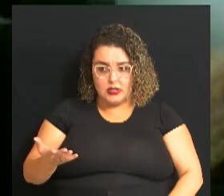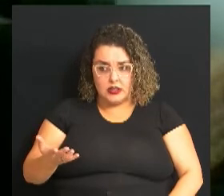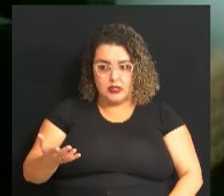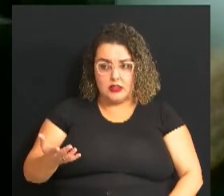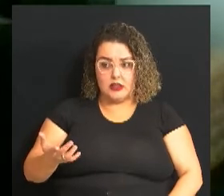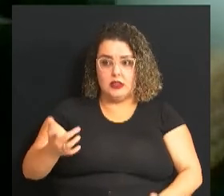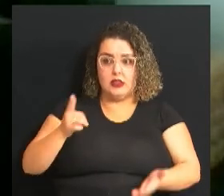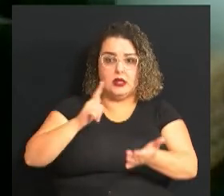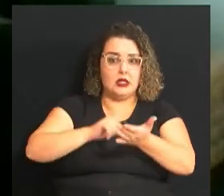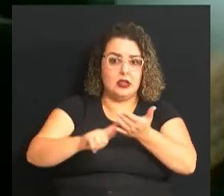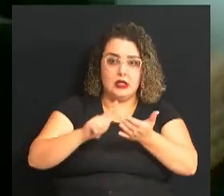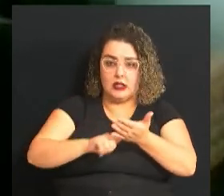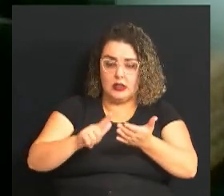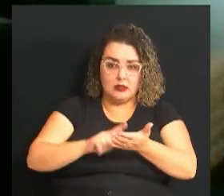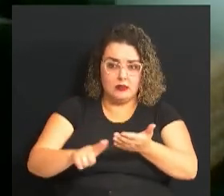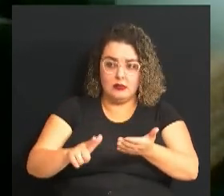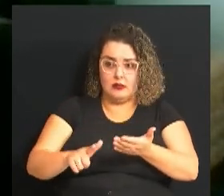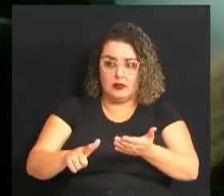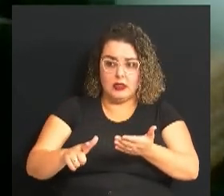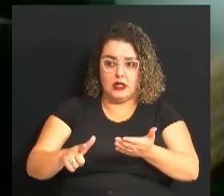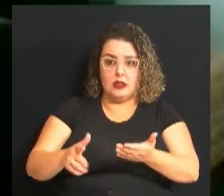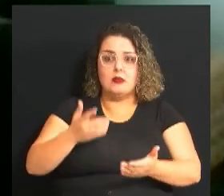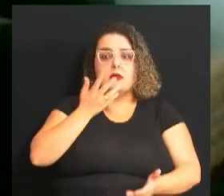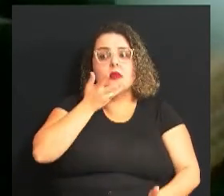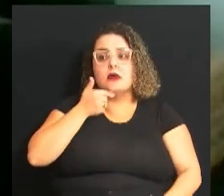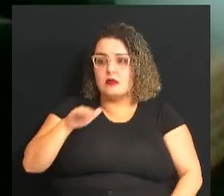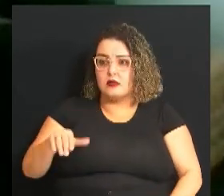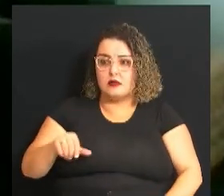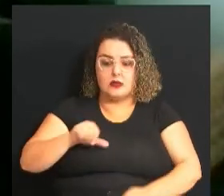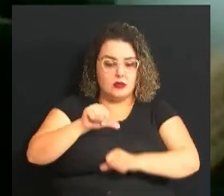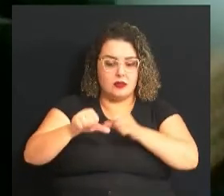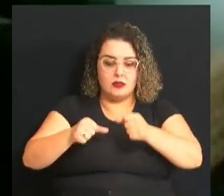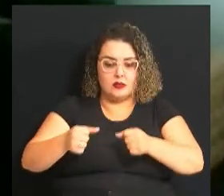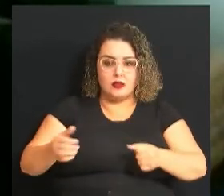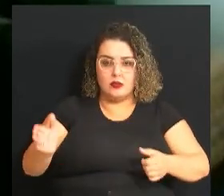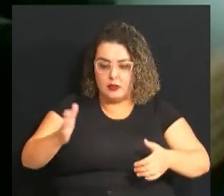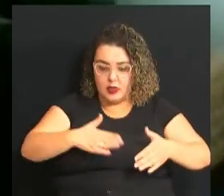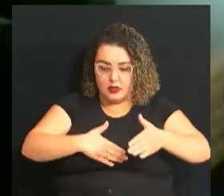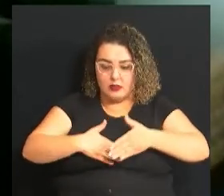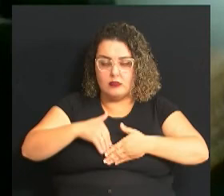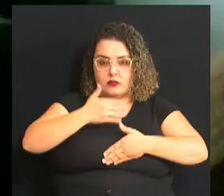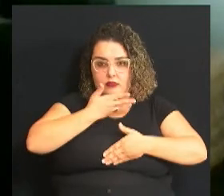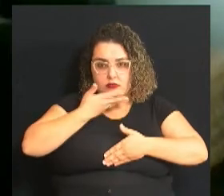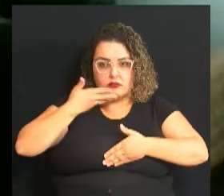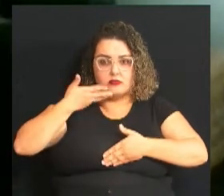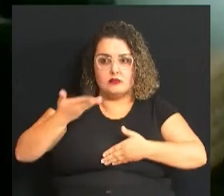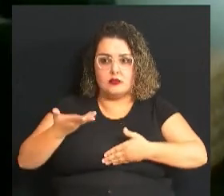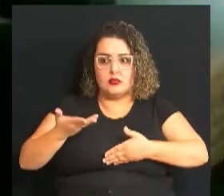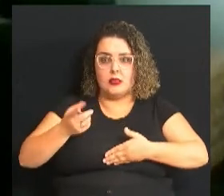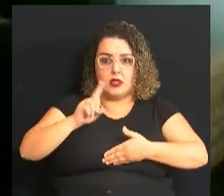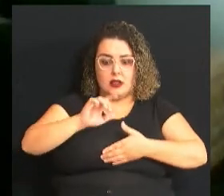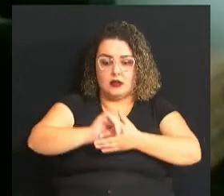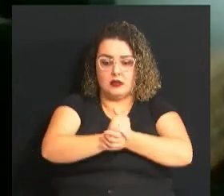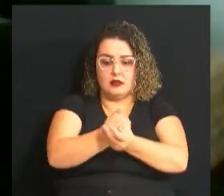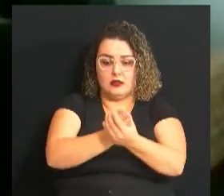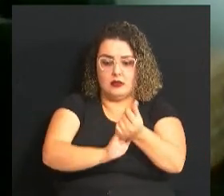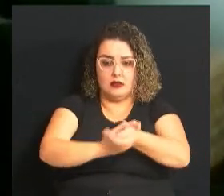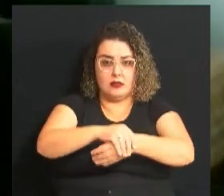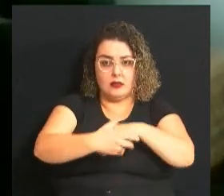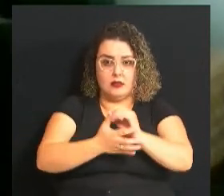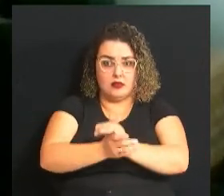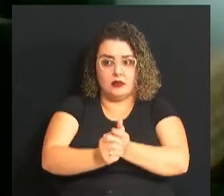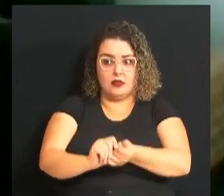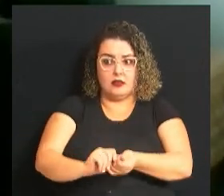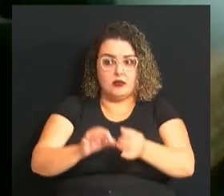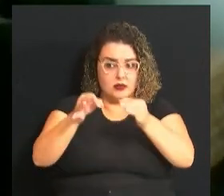uma criança, higienizar uma criança, trocar uma fralda de uma criança, e você não lavar a sua mão direito, você pode adquirir